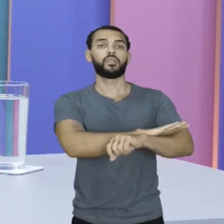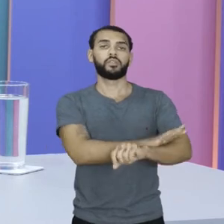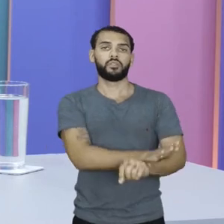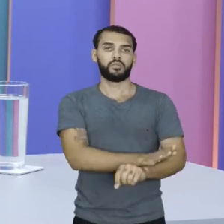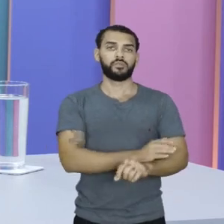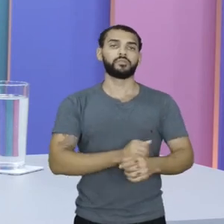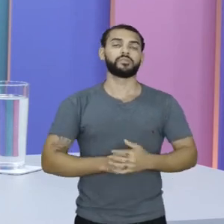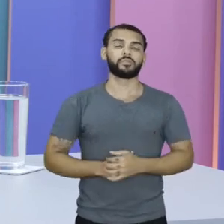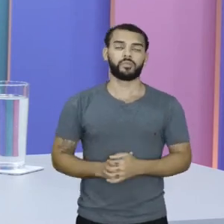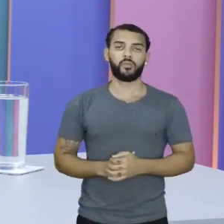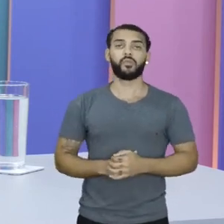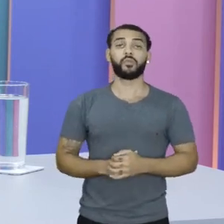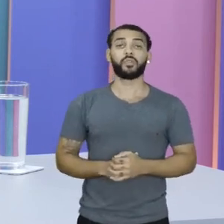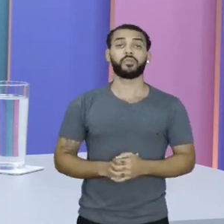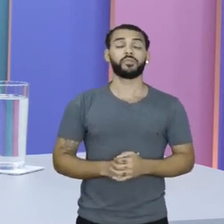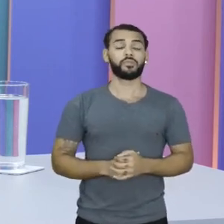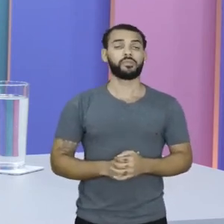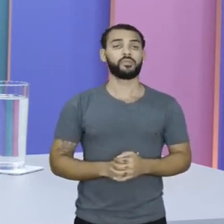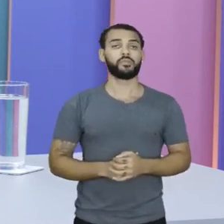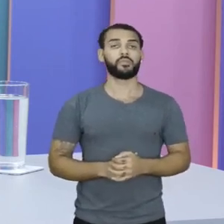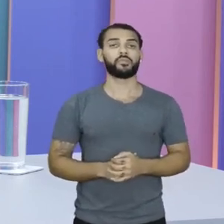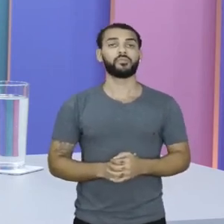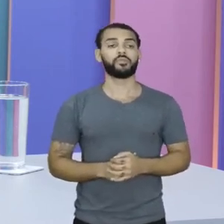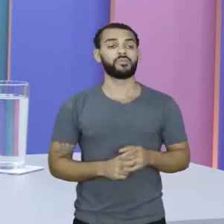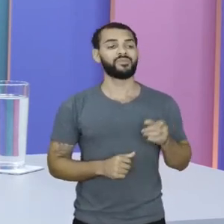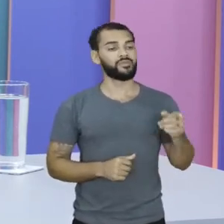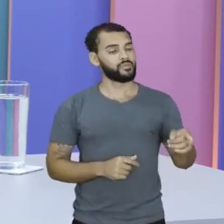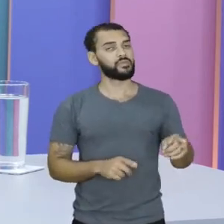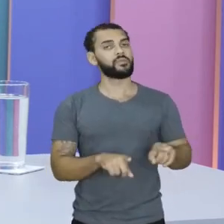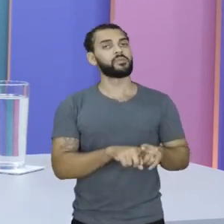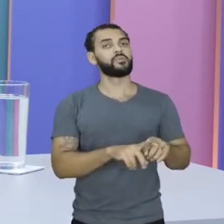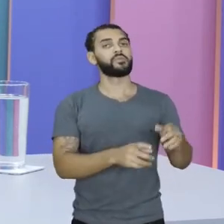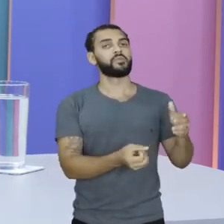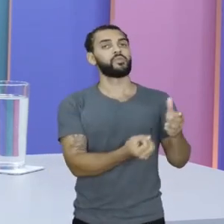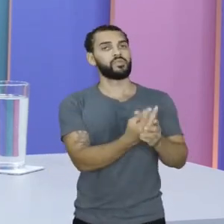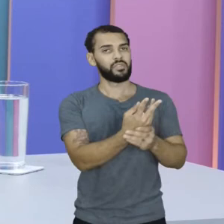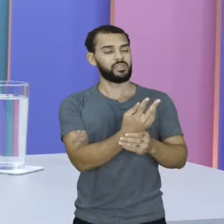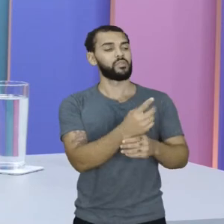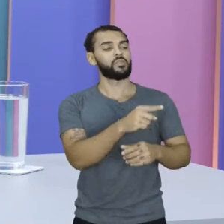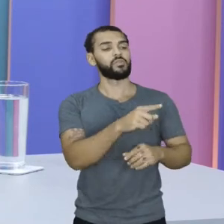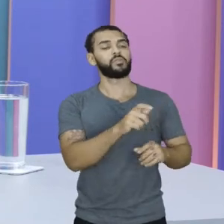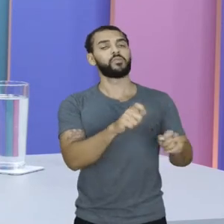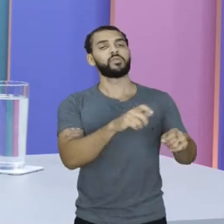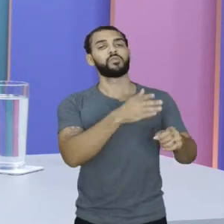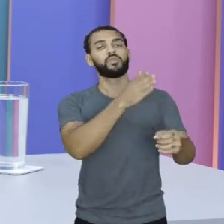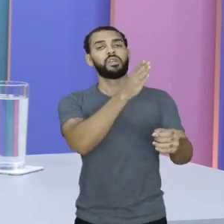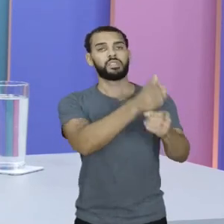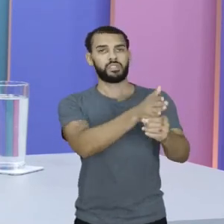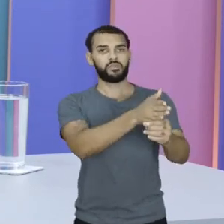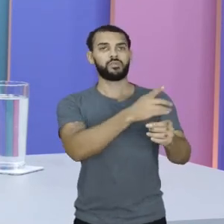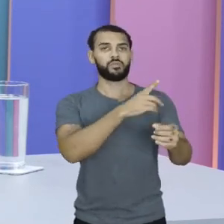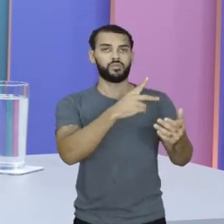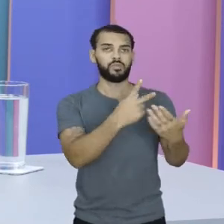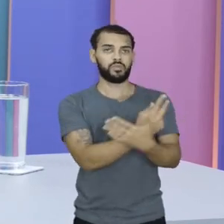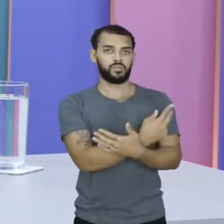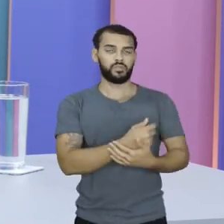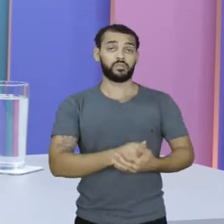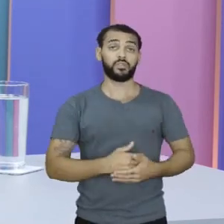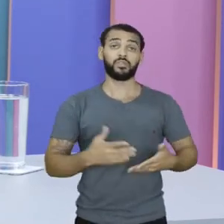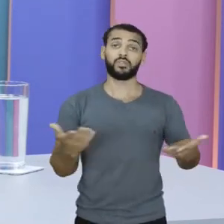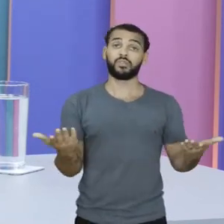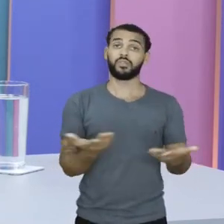isso foi um sustentáculo importante para que o fascismo entrasse da forma que entrou. Então, vivemos um